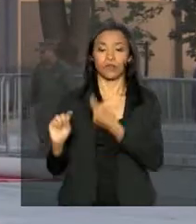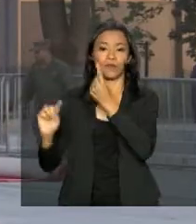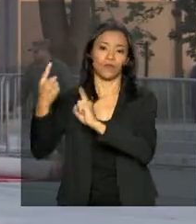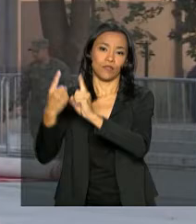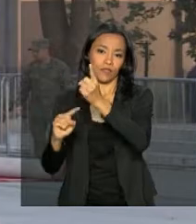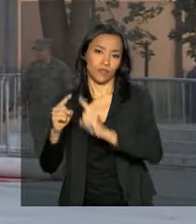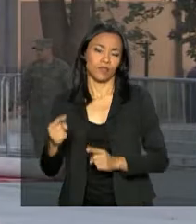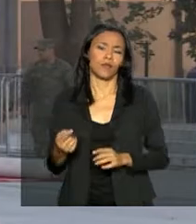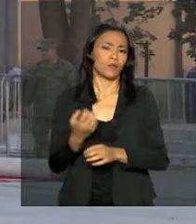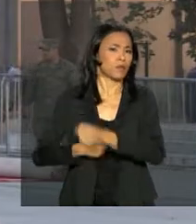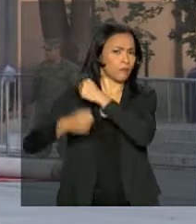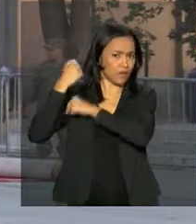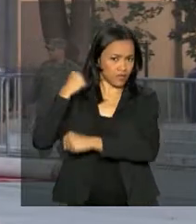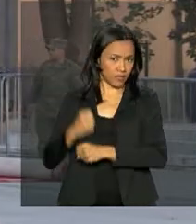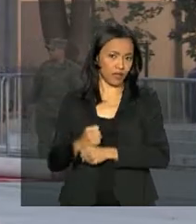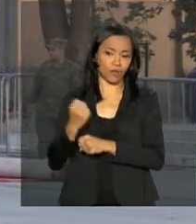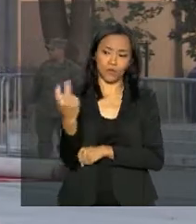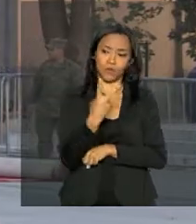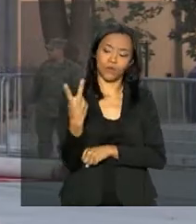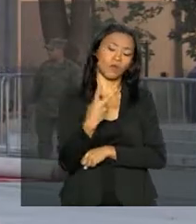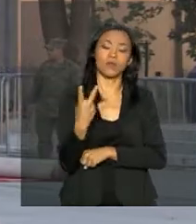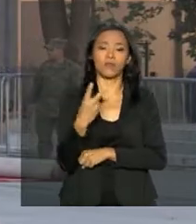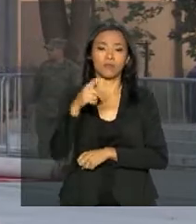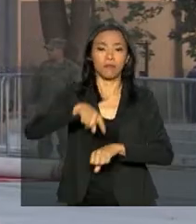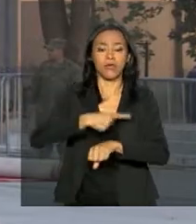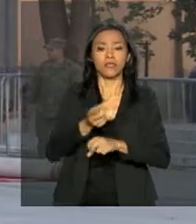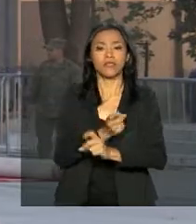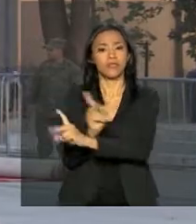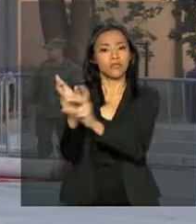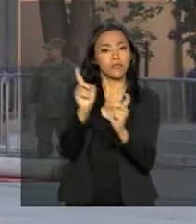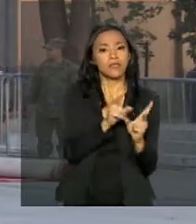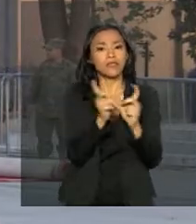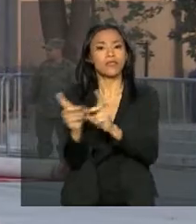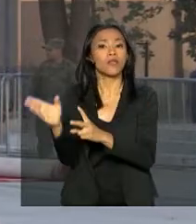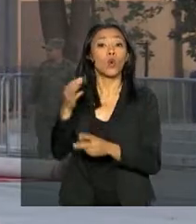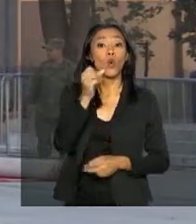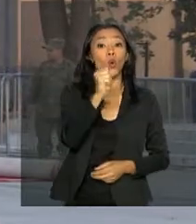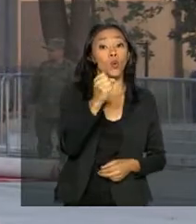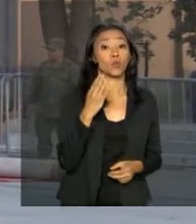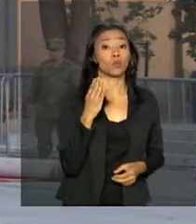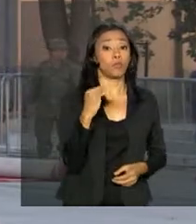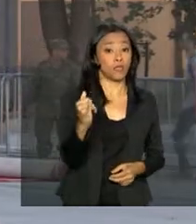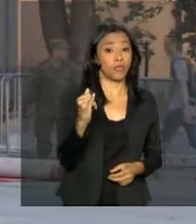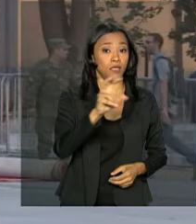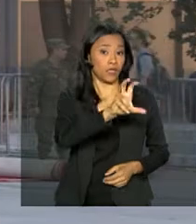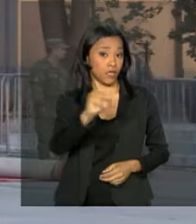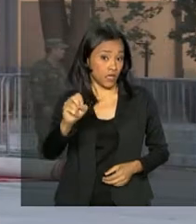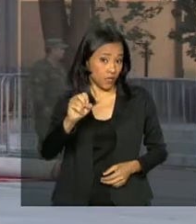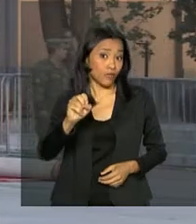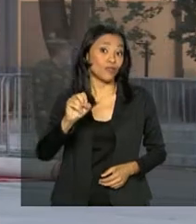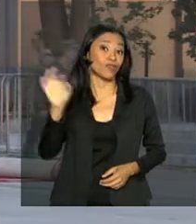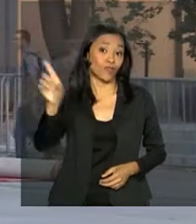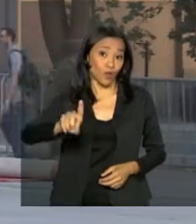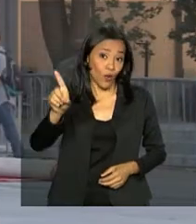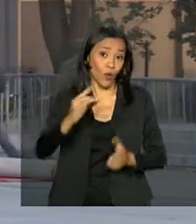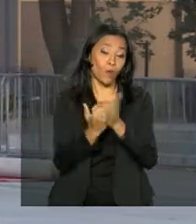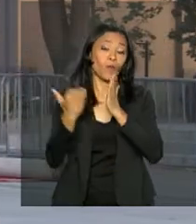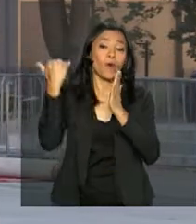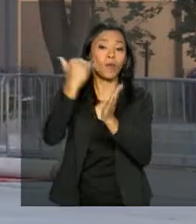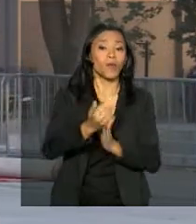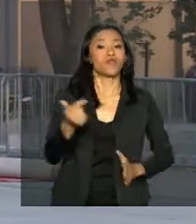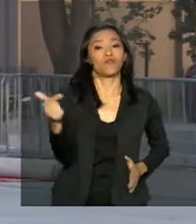trocas comerciais entre os dois países chegou a 8 bilhões e meio de dólares um aumento de 22%